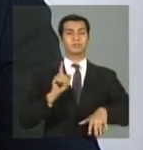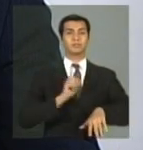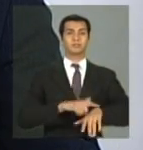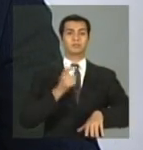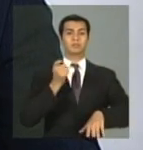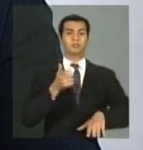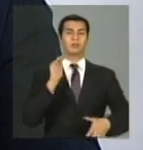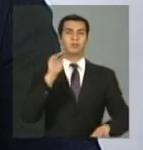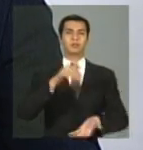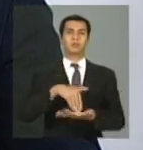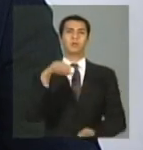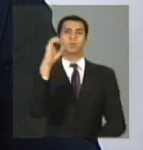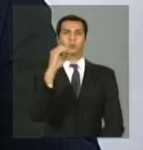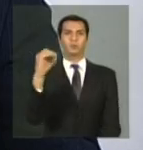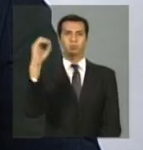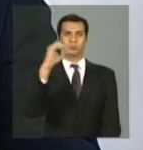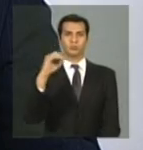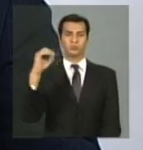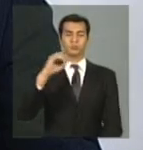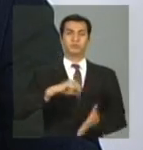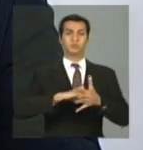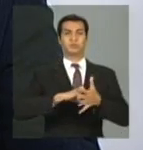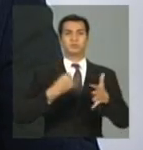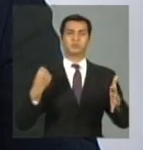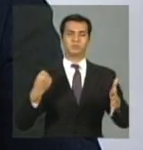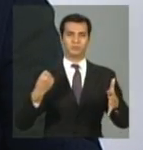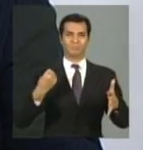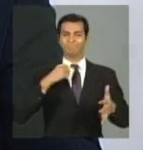para outubro de haver o desbloqueio